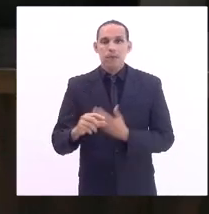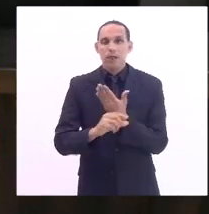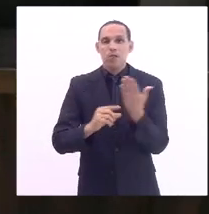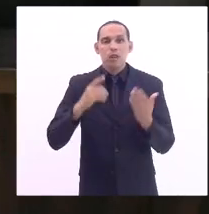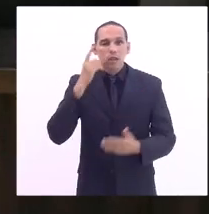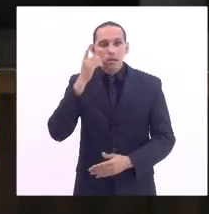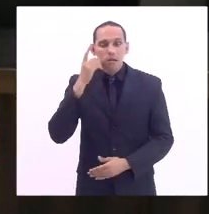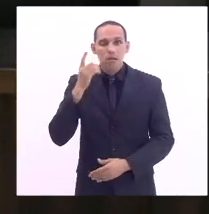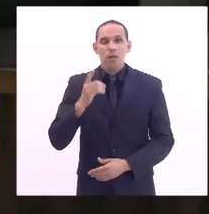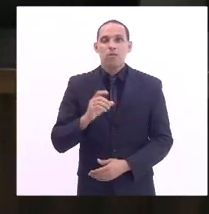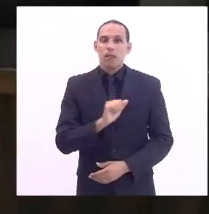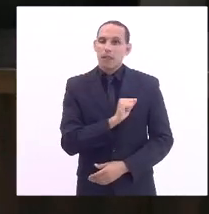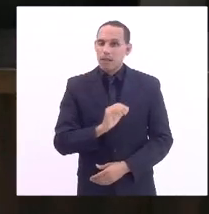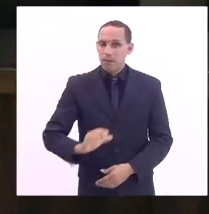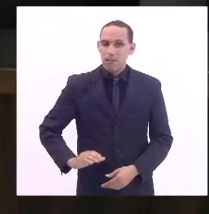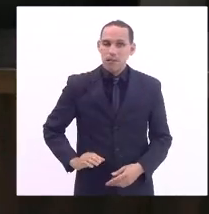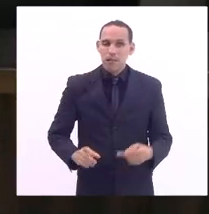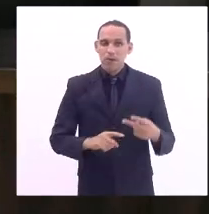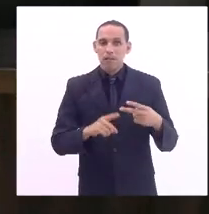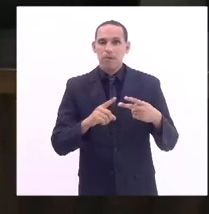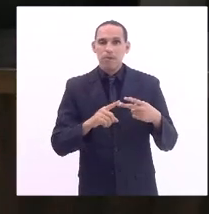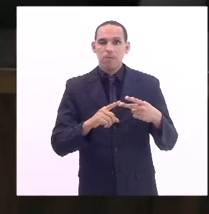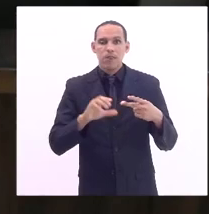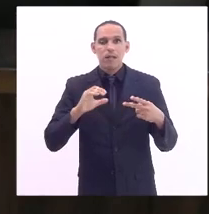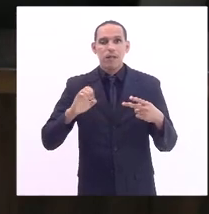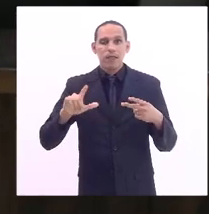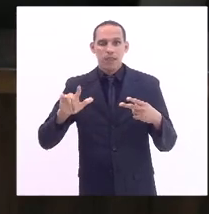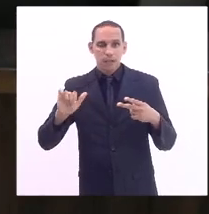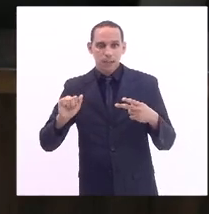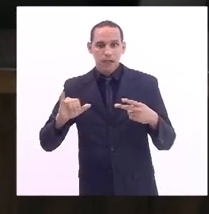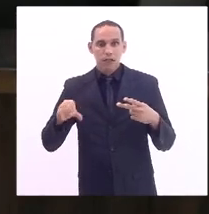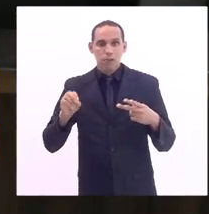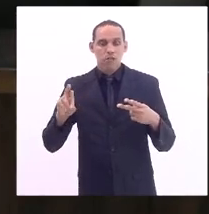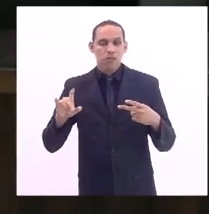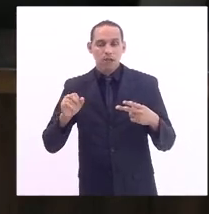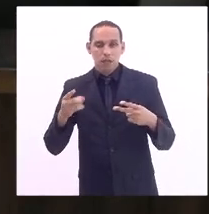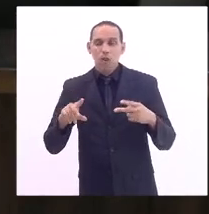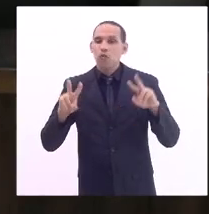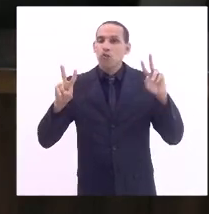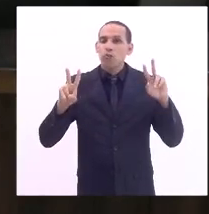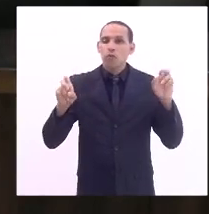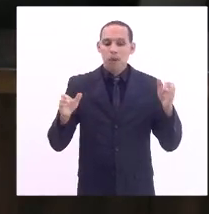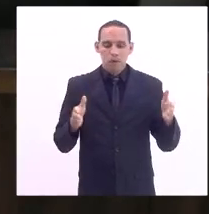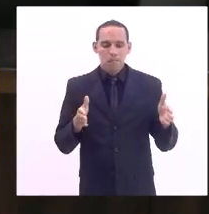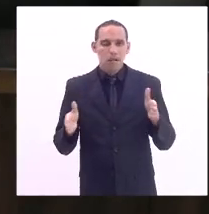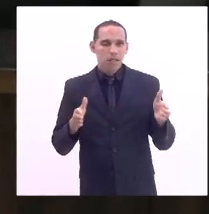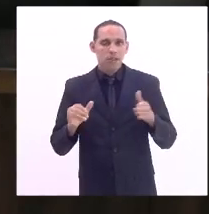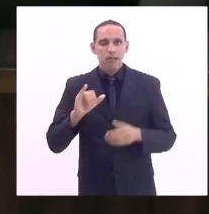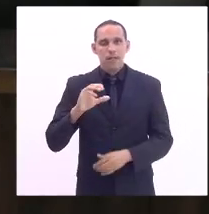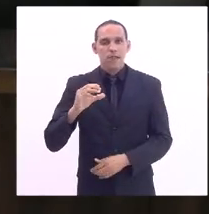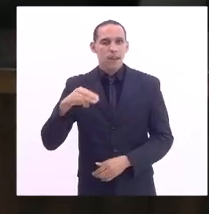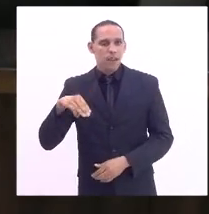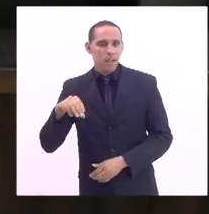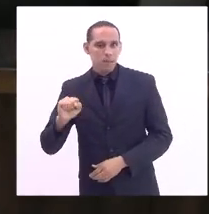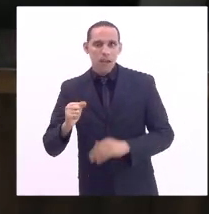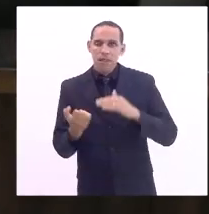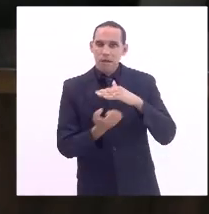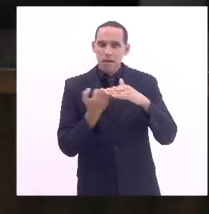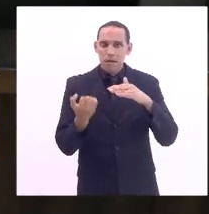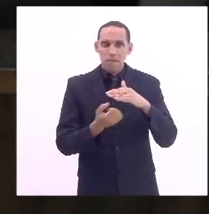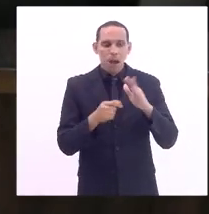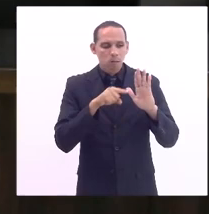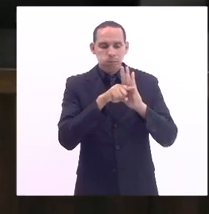deputado dos deputados André Siciliano e Célia Jordão, que dispõe sobre o período de apuração do ICMS das empresas aprovadas na